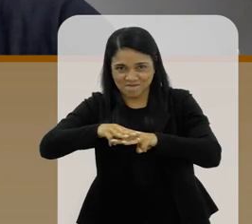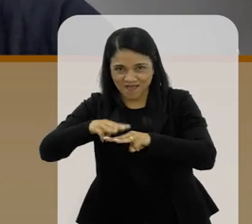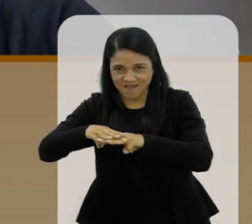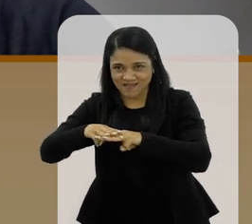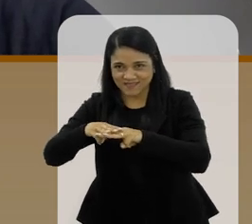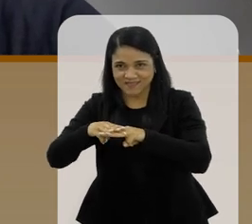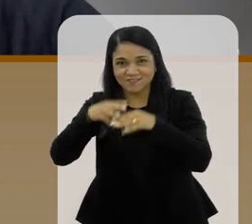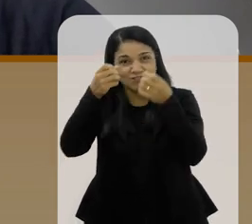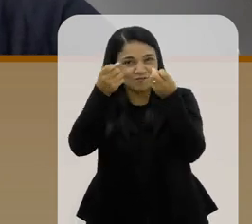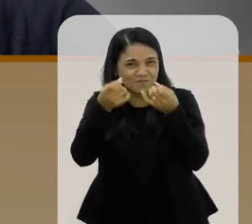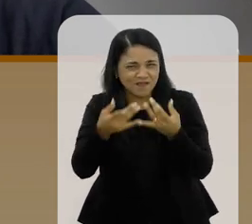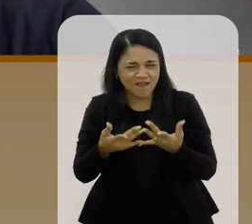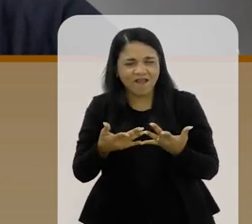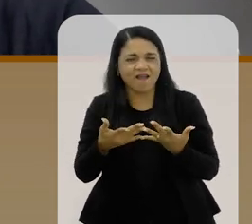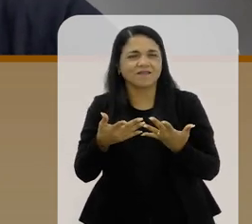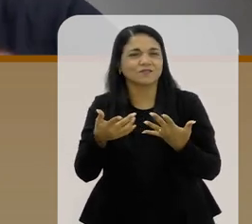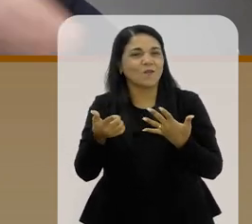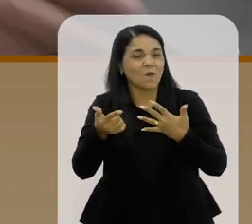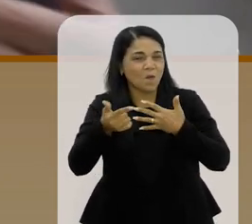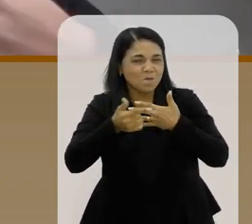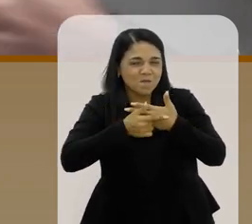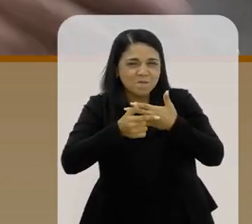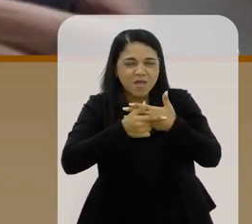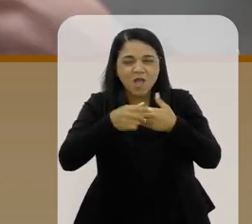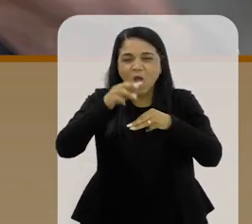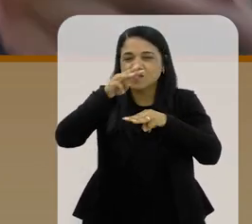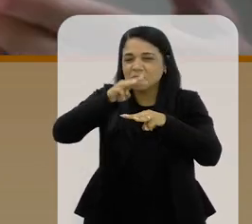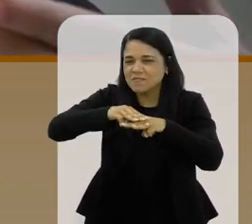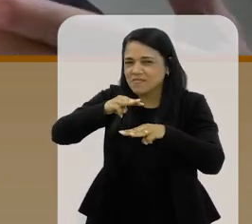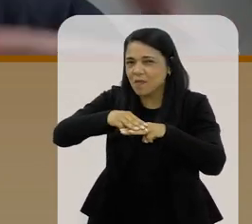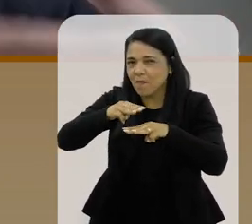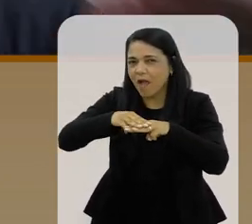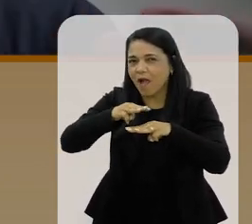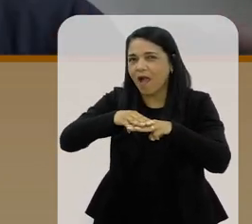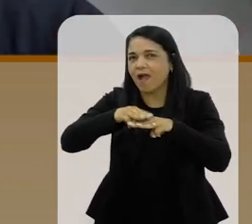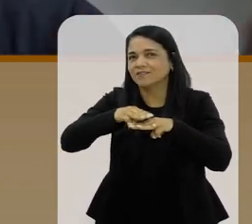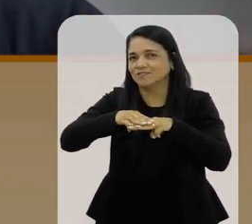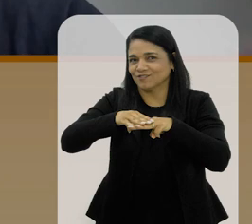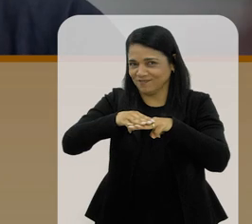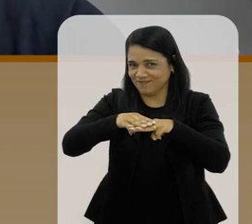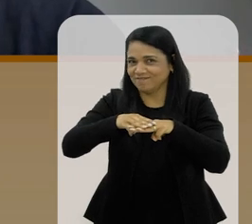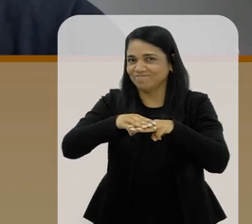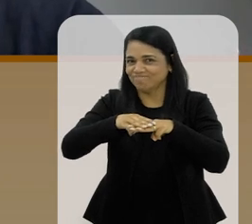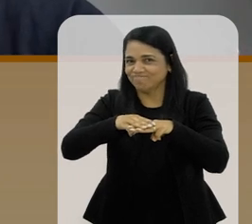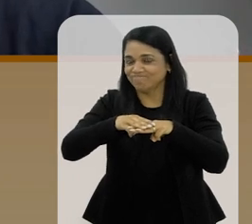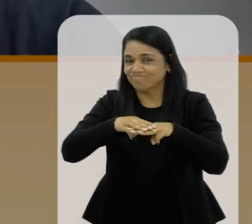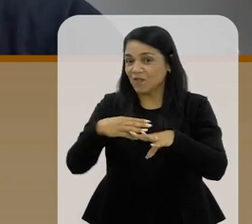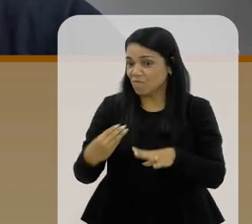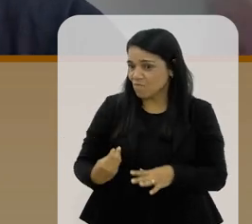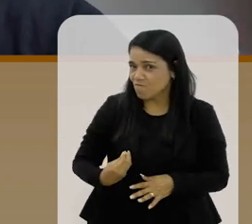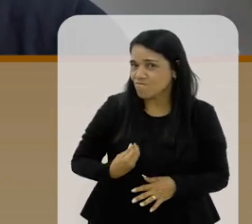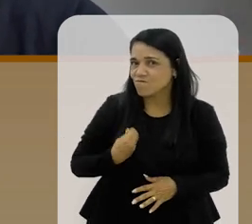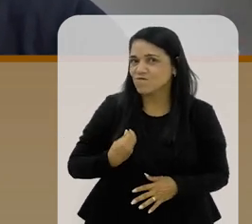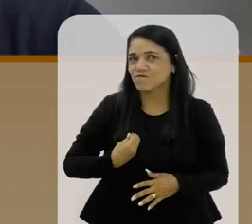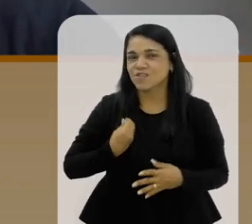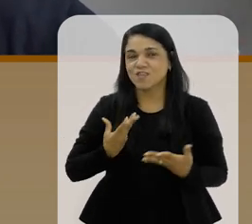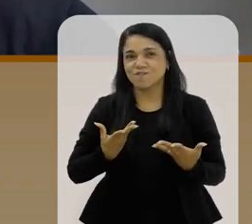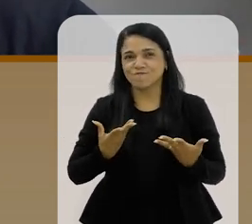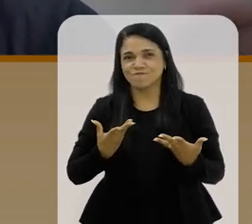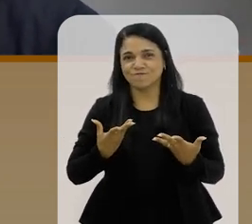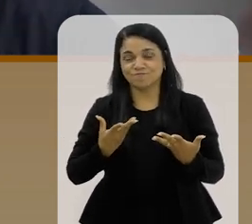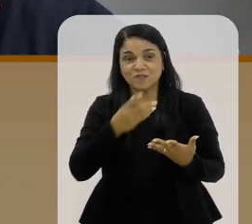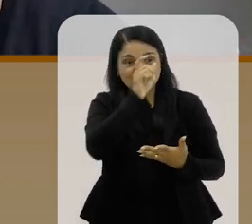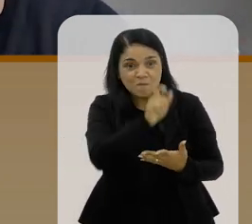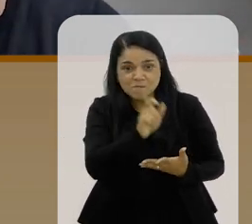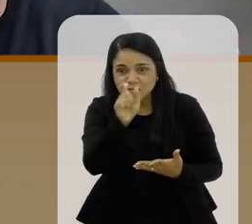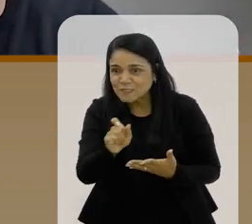papel de trazer a matemática como algo sendo vivo